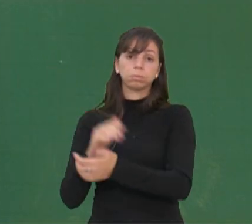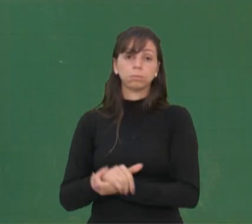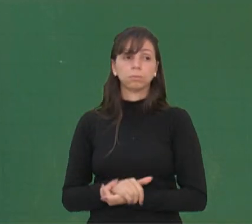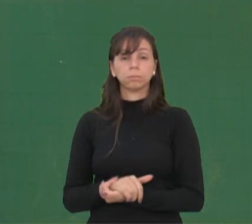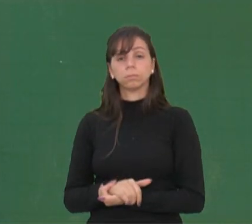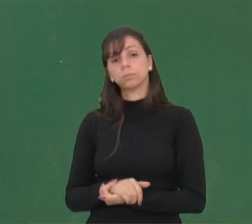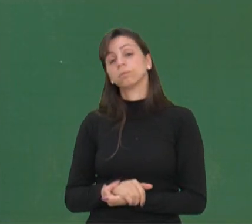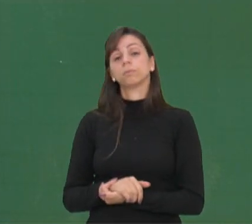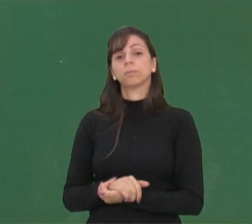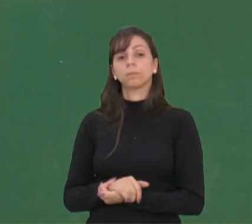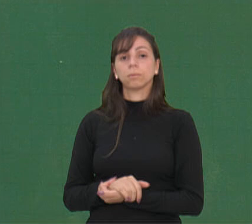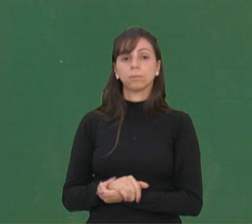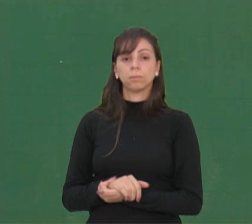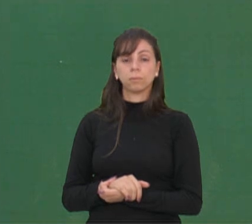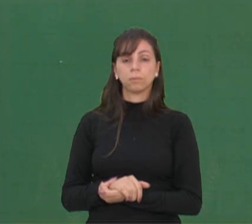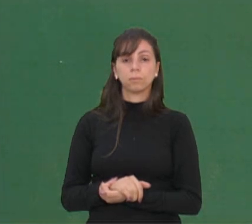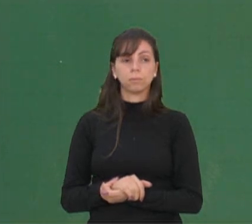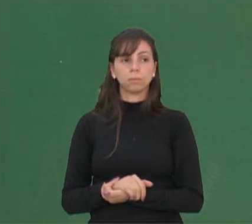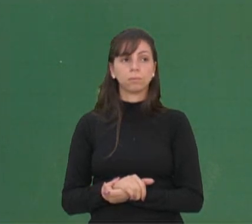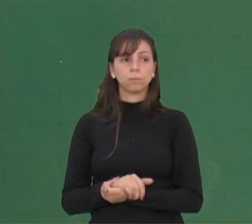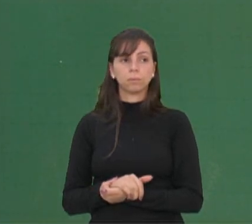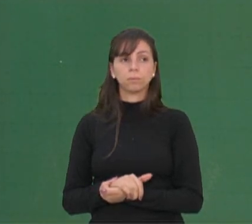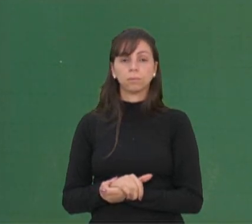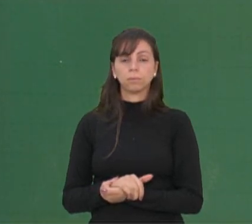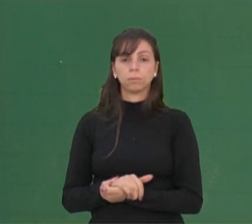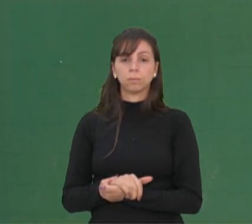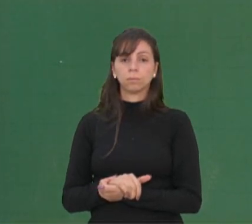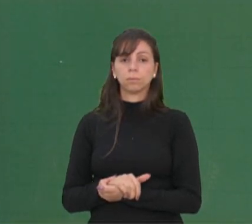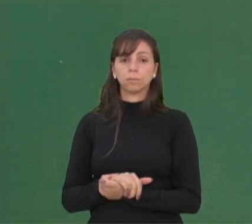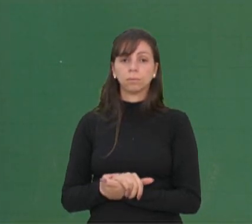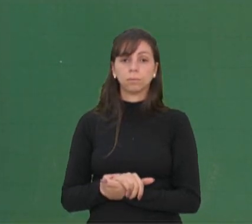o dividir por 2, que é mais tranquilo. Ó.